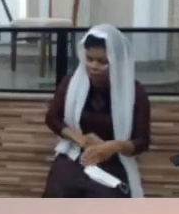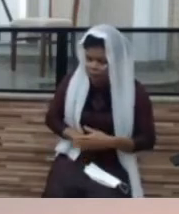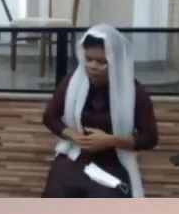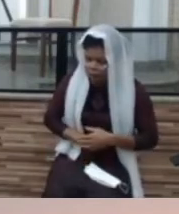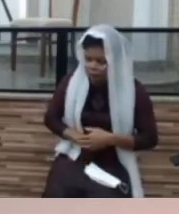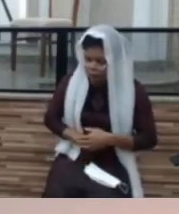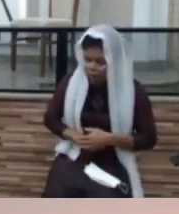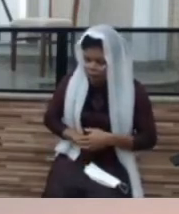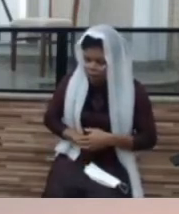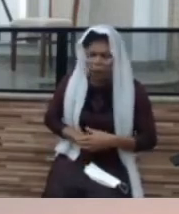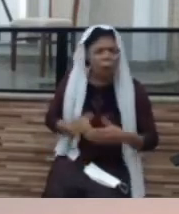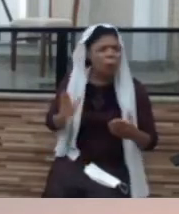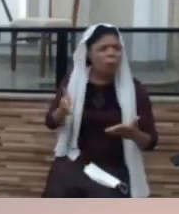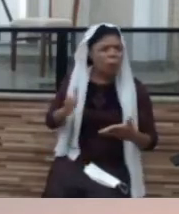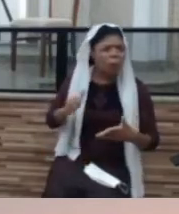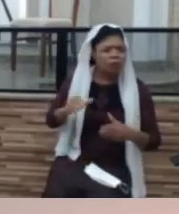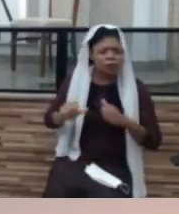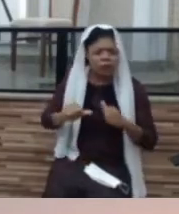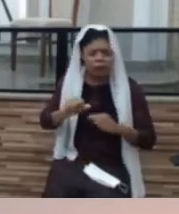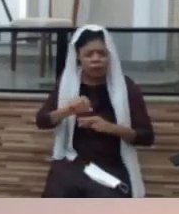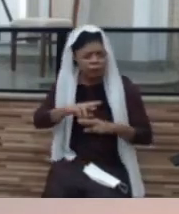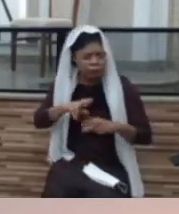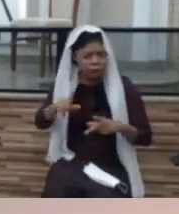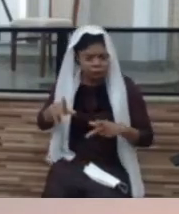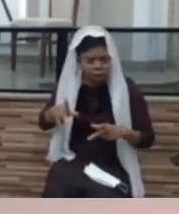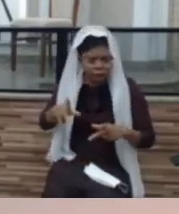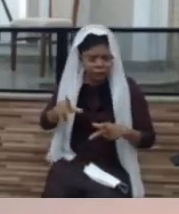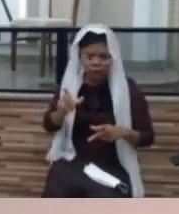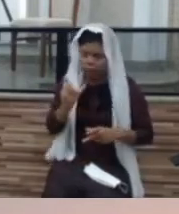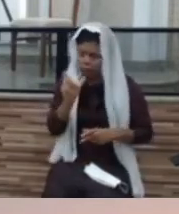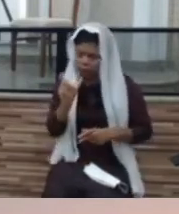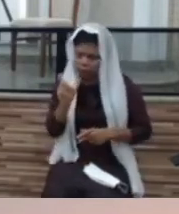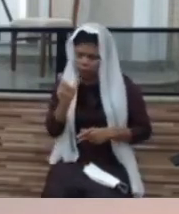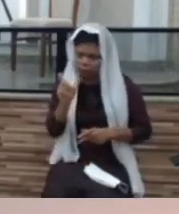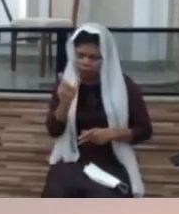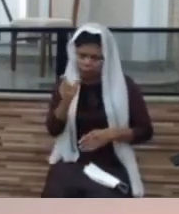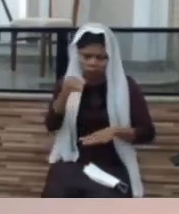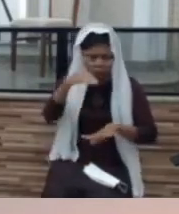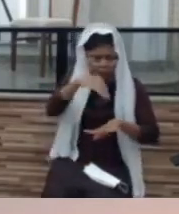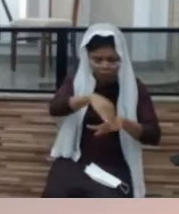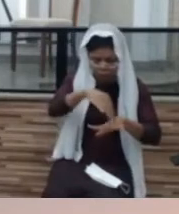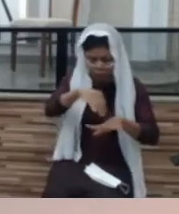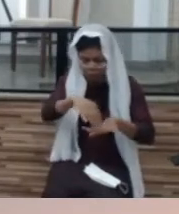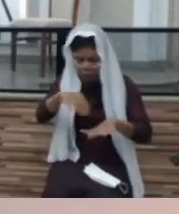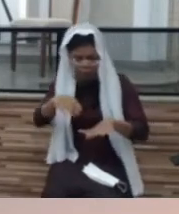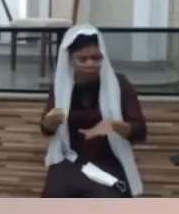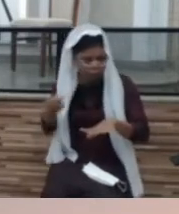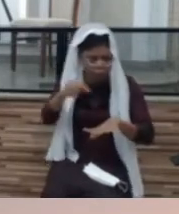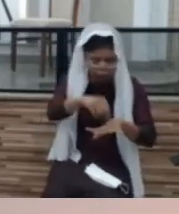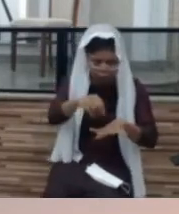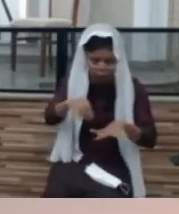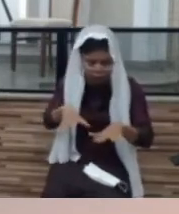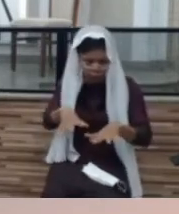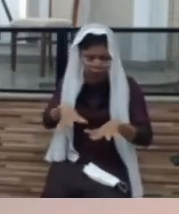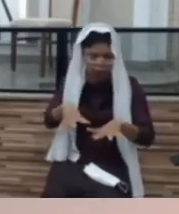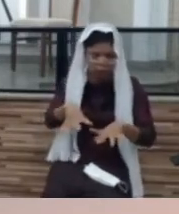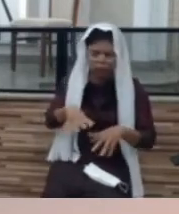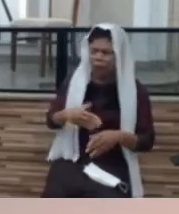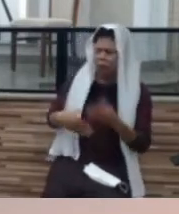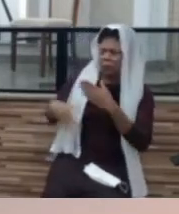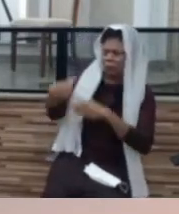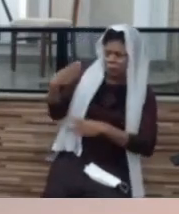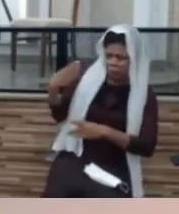Naquele tempo, a oferta do povo era o grão, a oferta do povo era o mosto, era a uva, era o